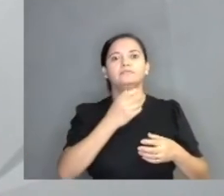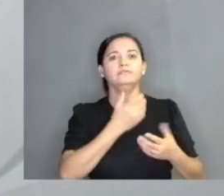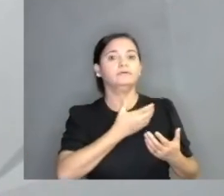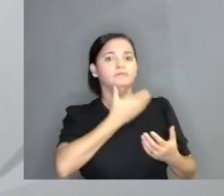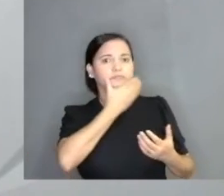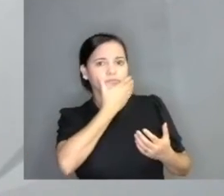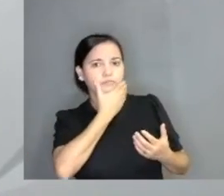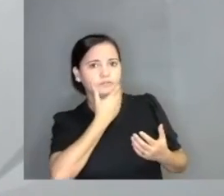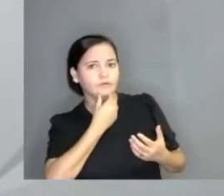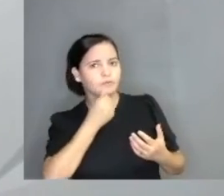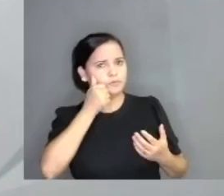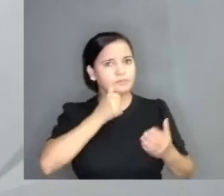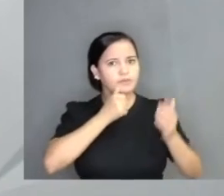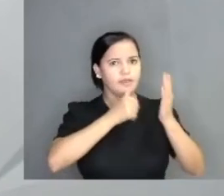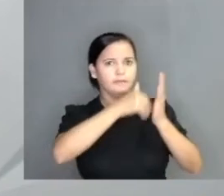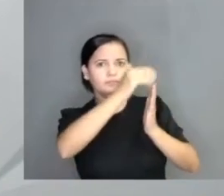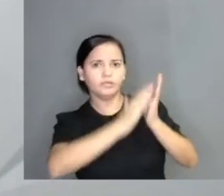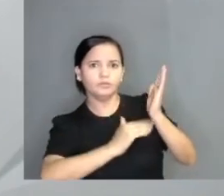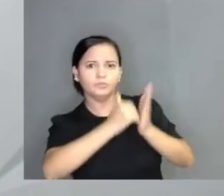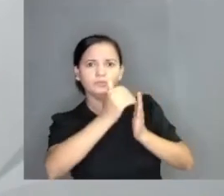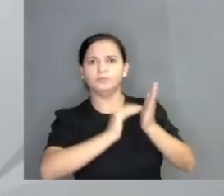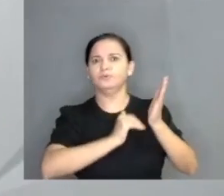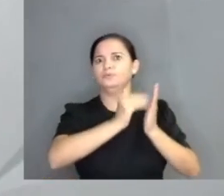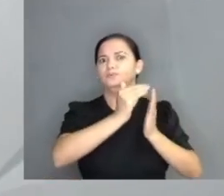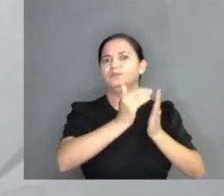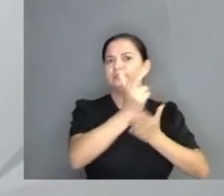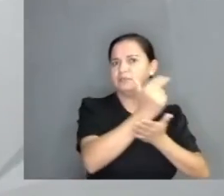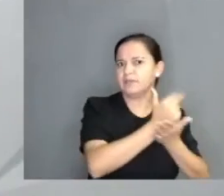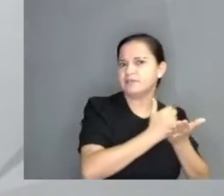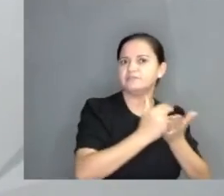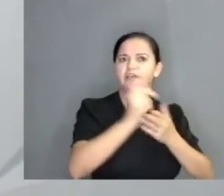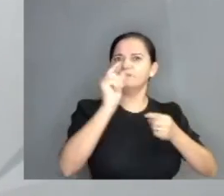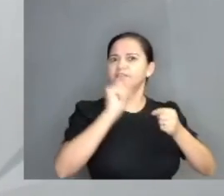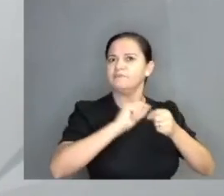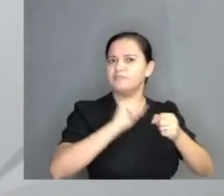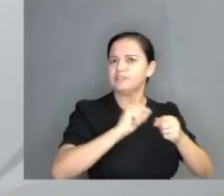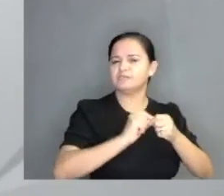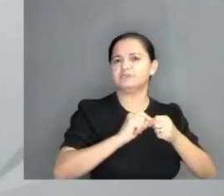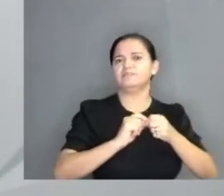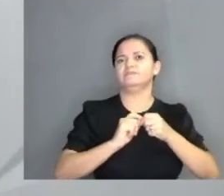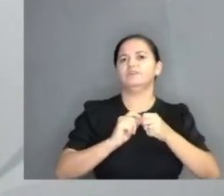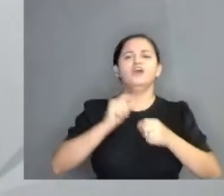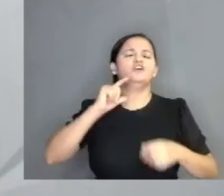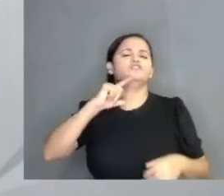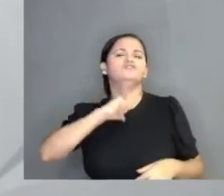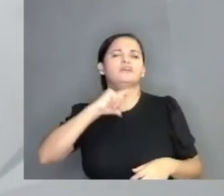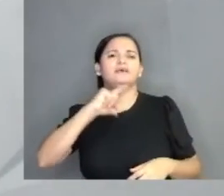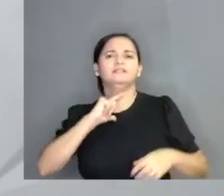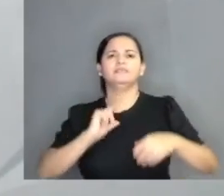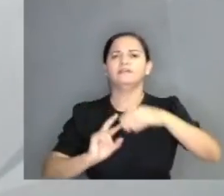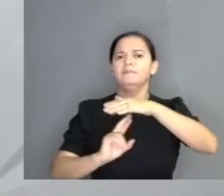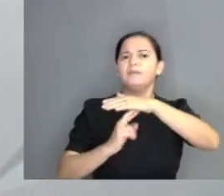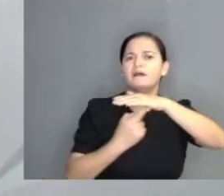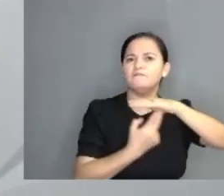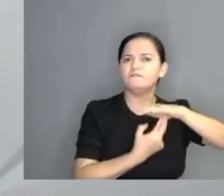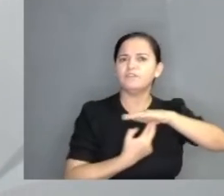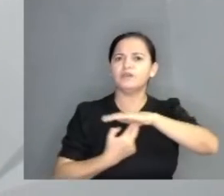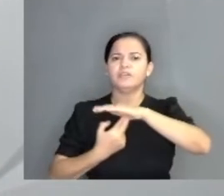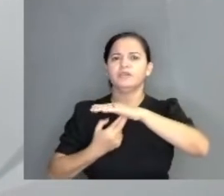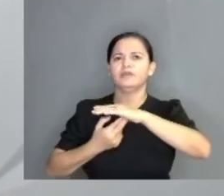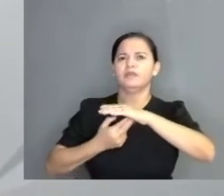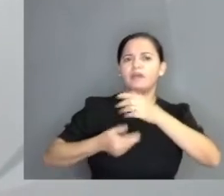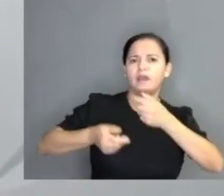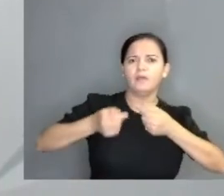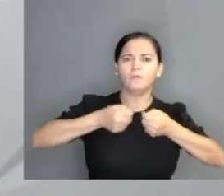anterior. As feiras comerciais existiam no tempo anterior,